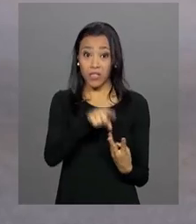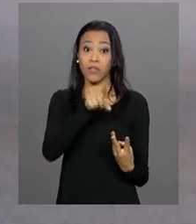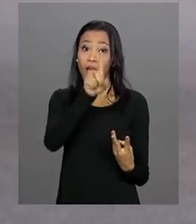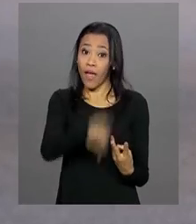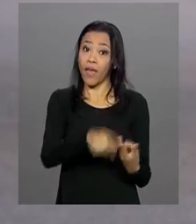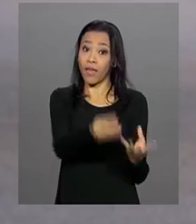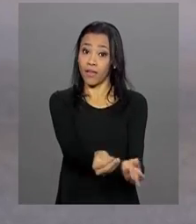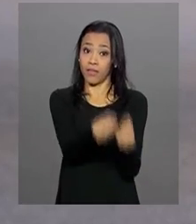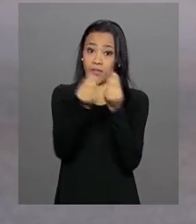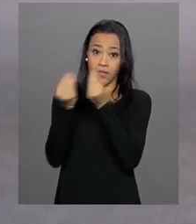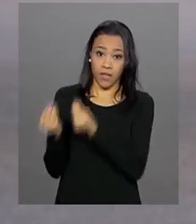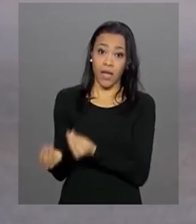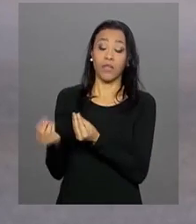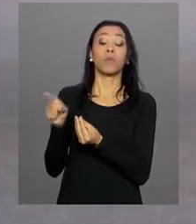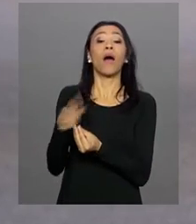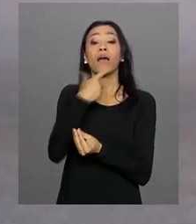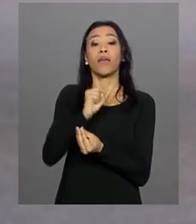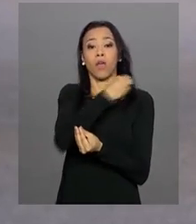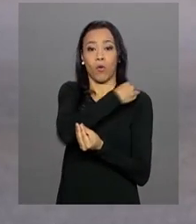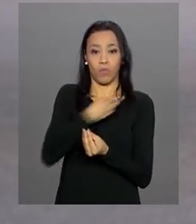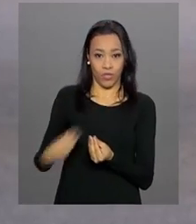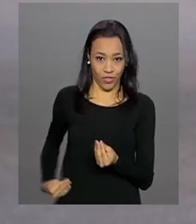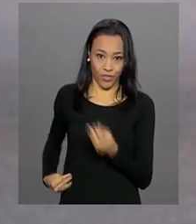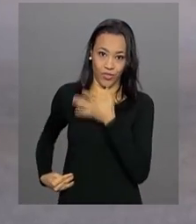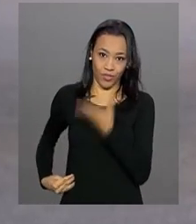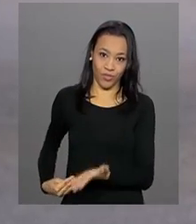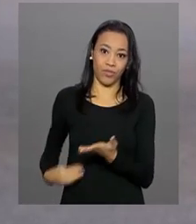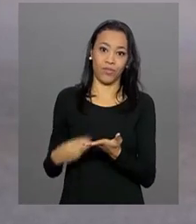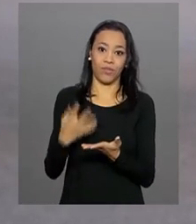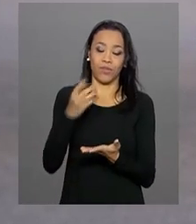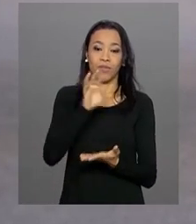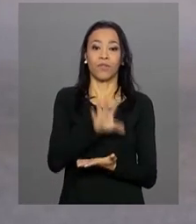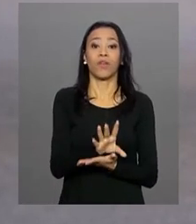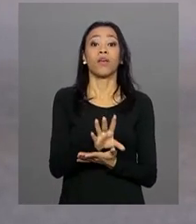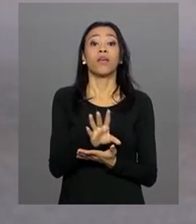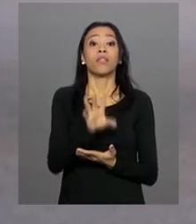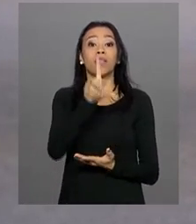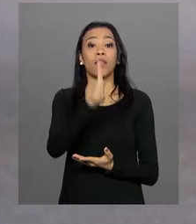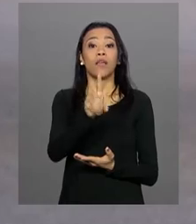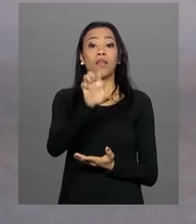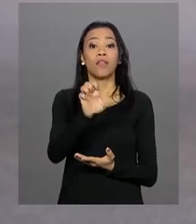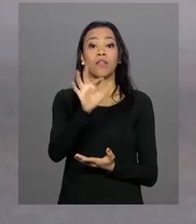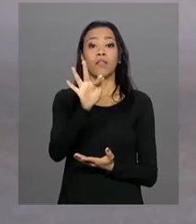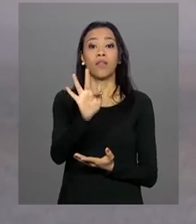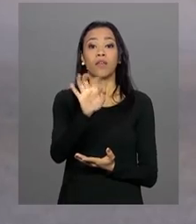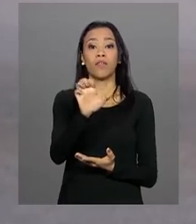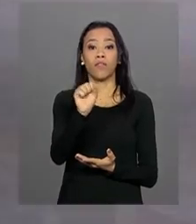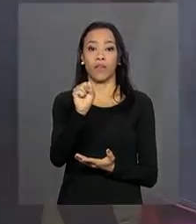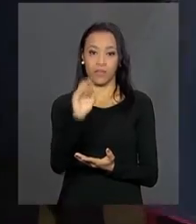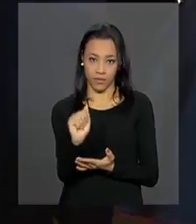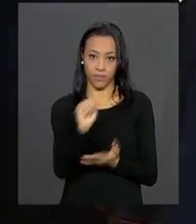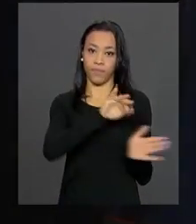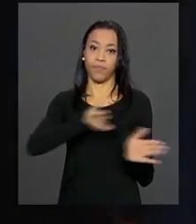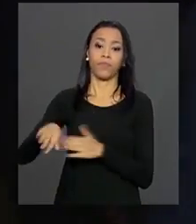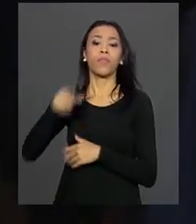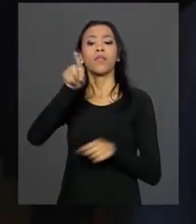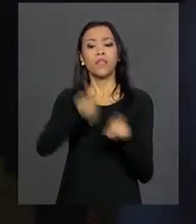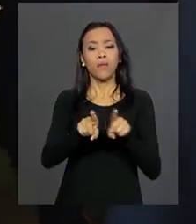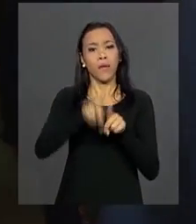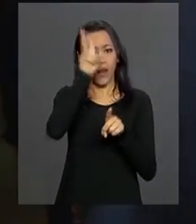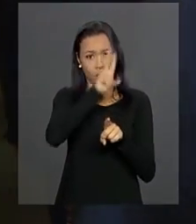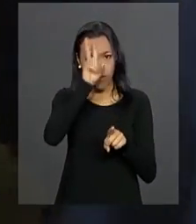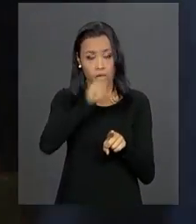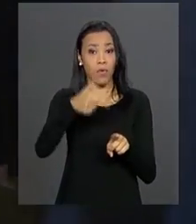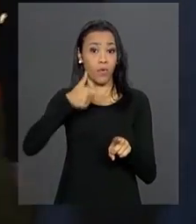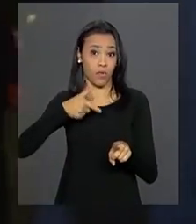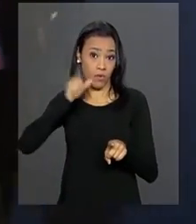transferida ao ministro da Defesa. E, Daniele, ontem à noite, a gente lembra, o presidente em exercício, Michel Temer, participou